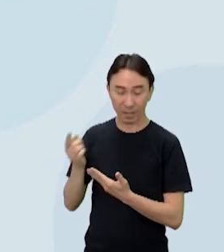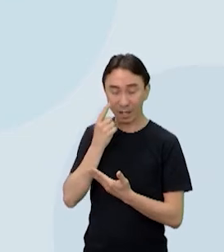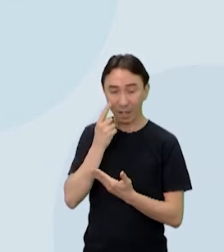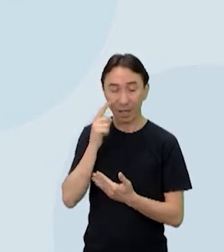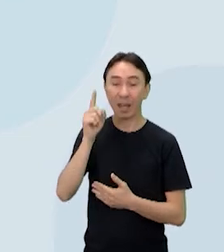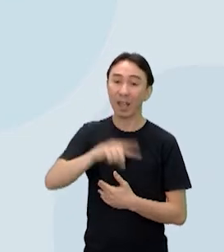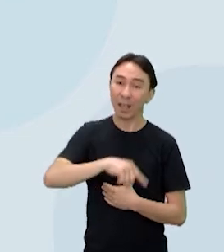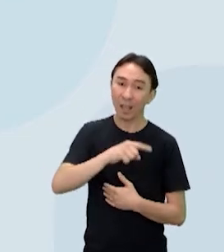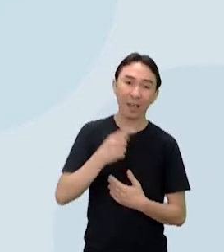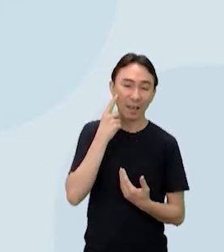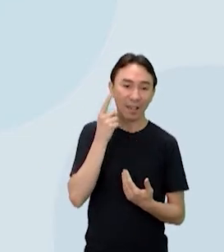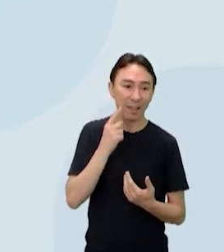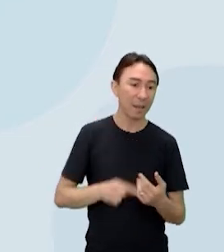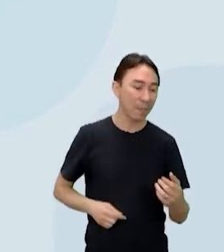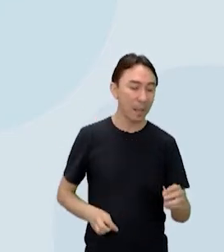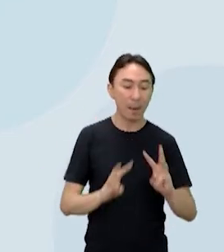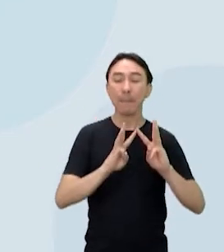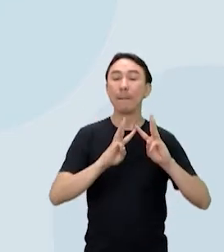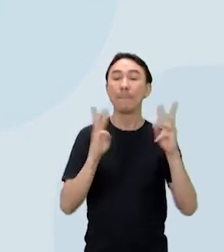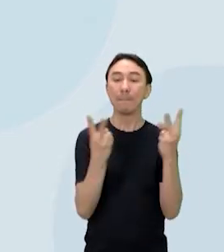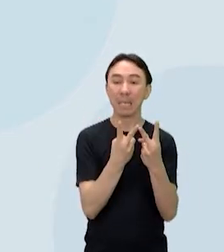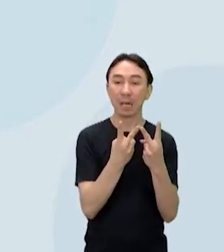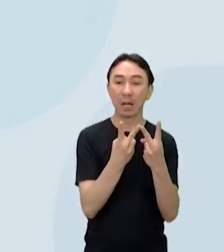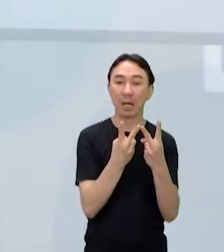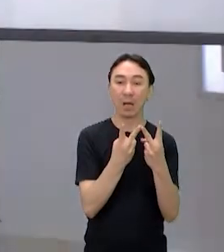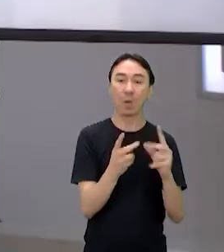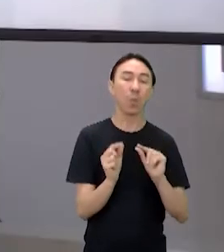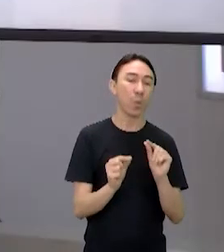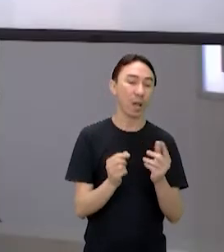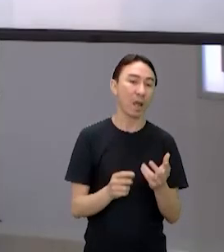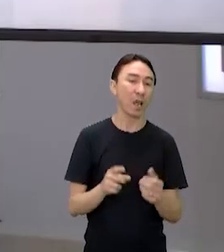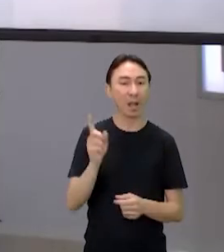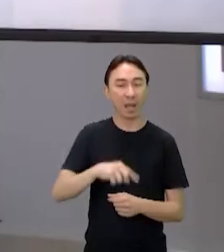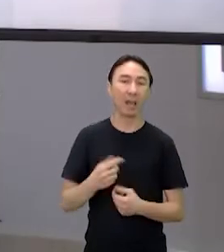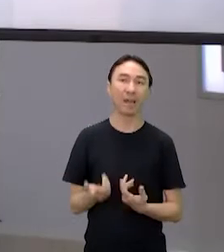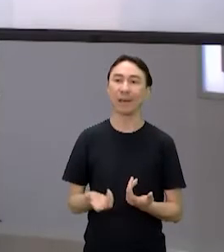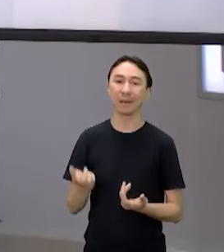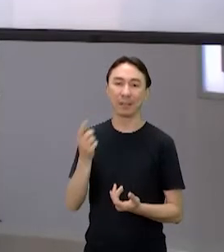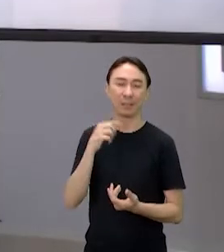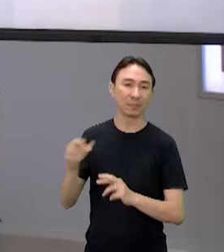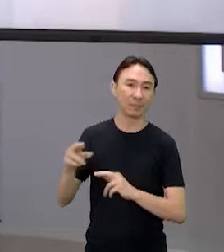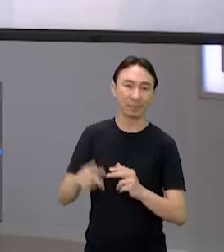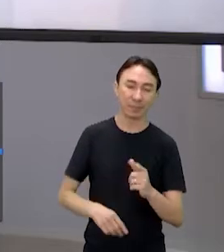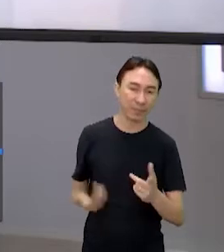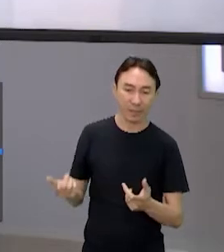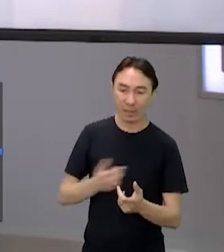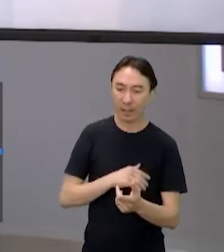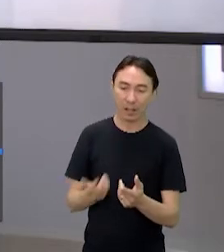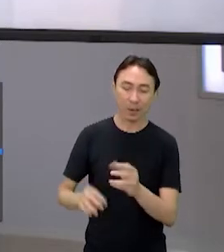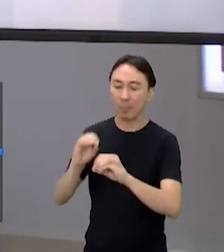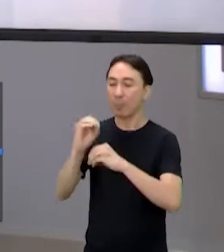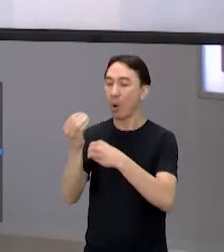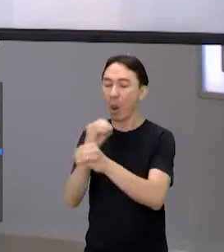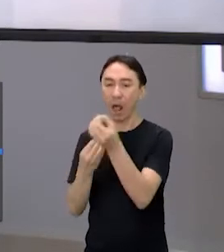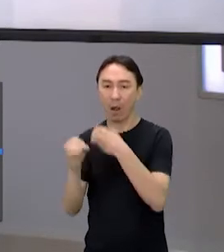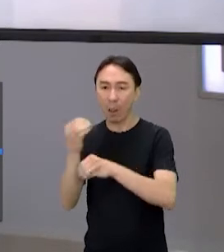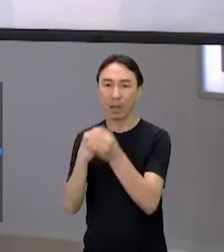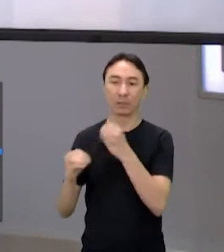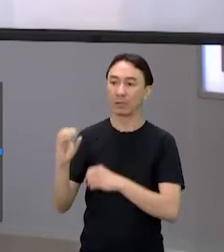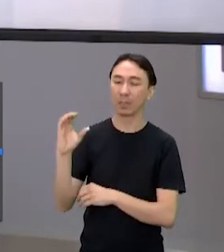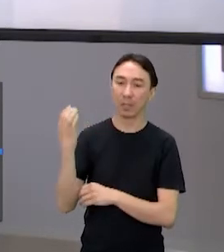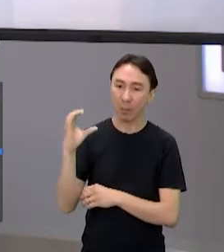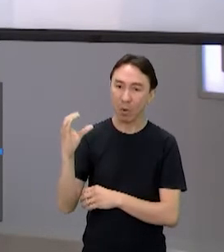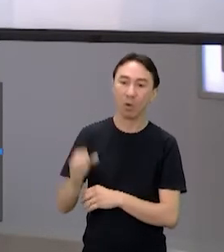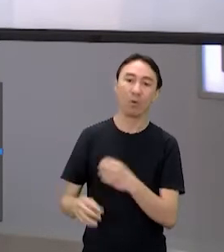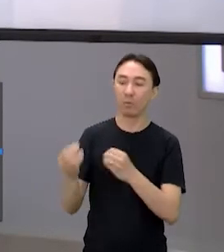ele considera essa matéria inanimada como se fossem os compostos de carbono, como se fossem as moléculas de nitrogênio.